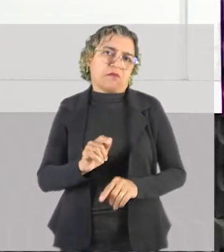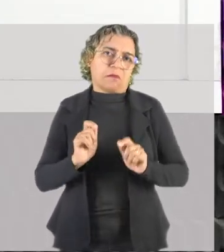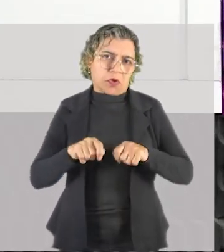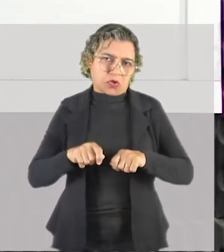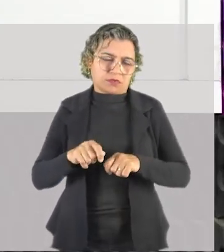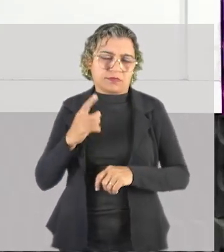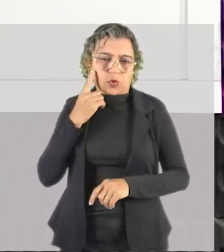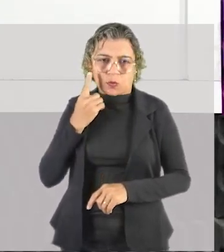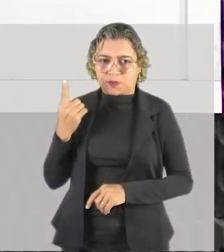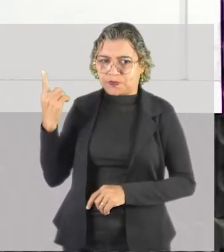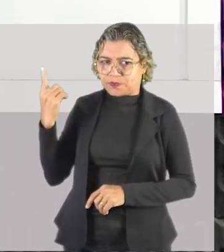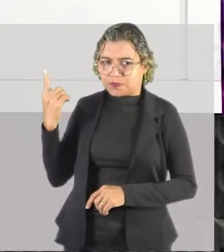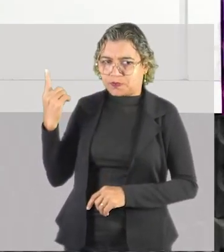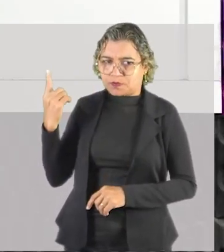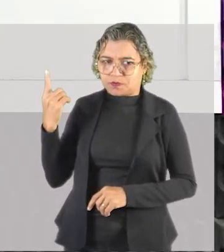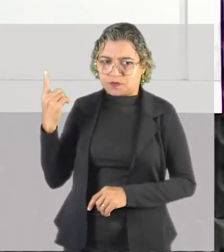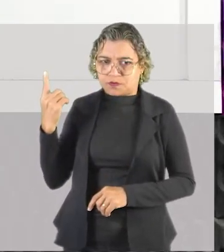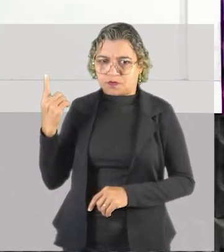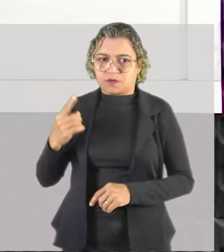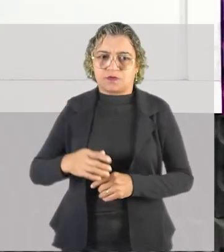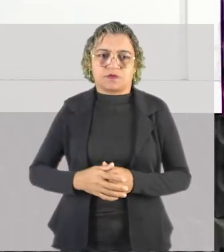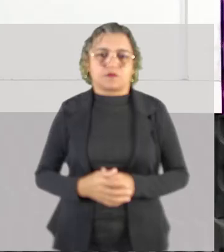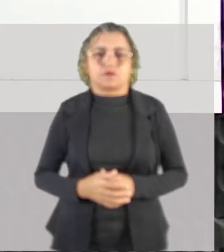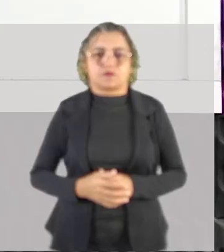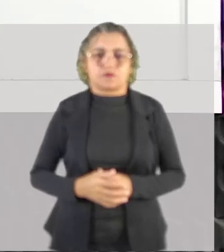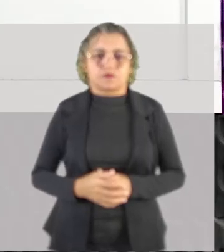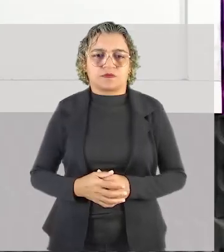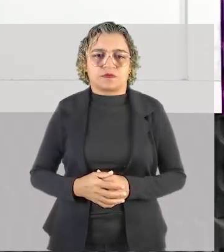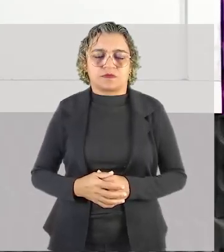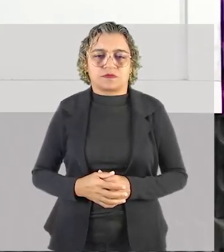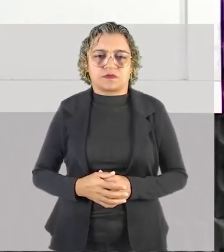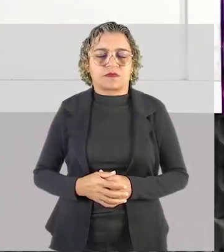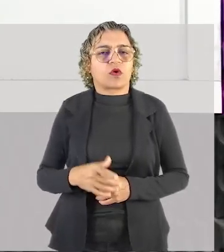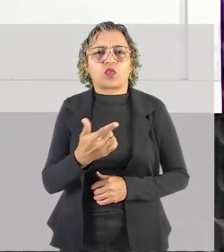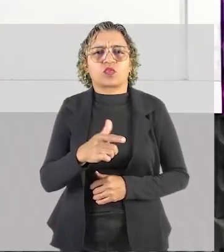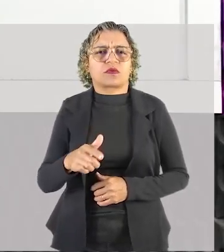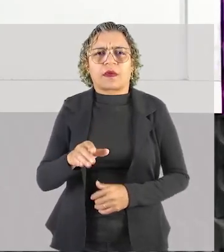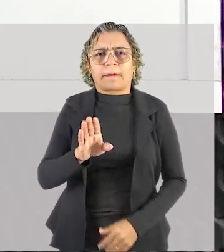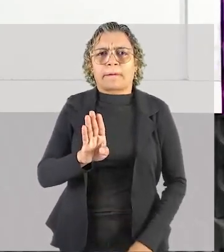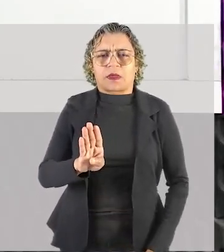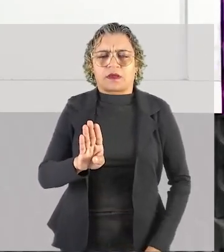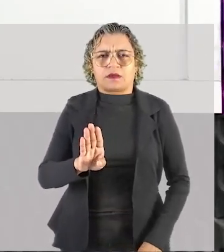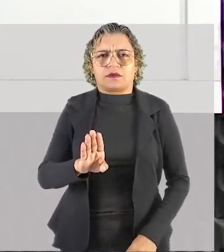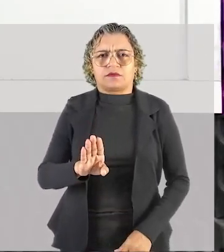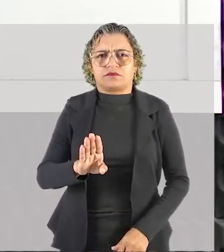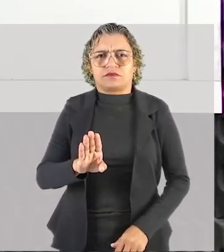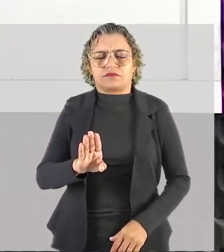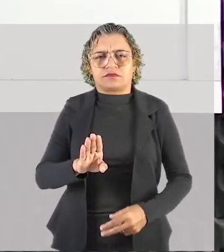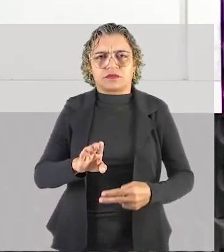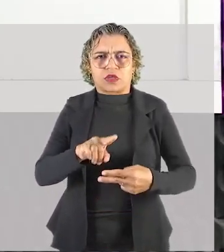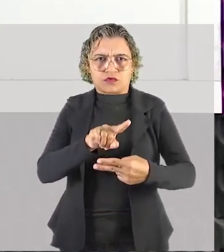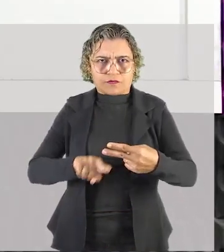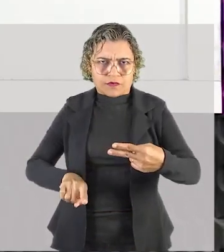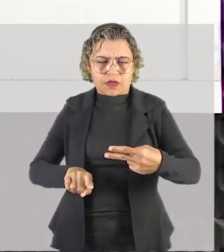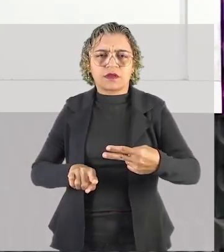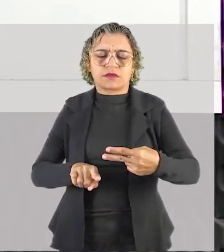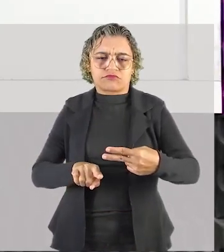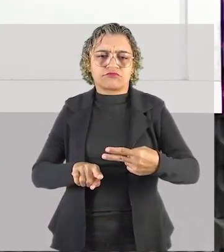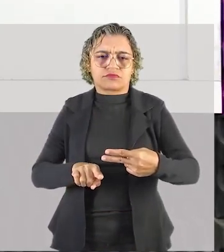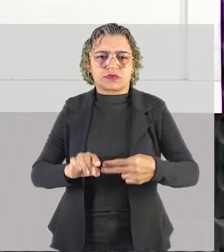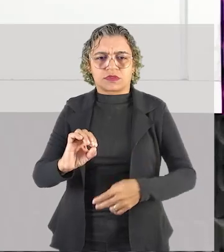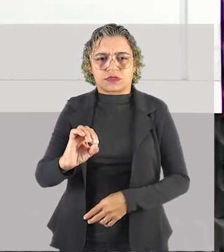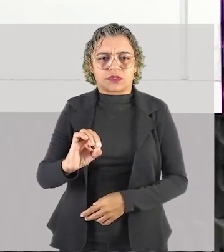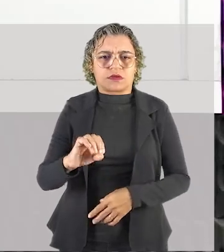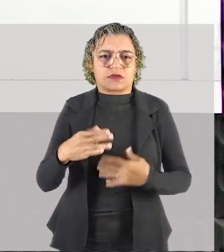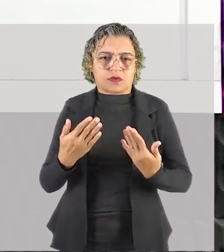com esse passo. Nesse caso não, porque nenhuma das opções traz o coeficiente B diferente de 0. Bom, então falta encontrar